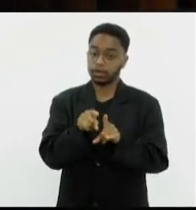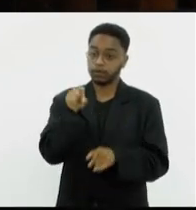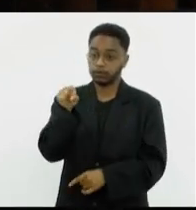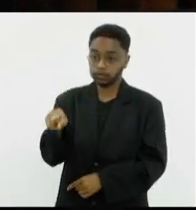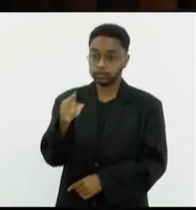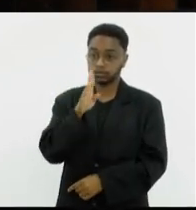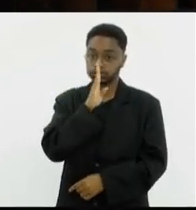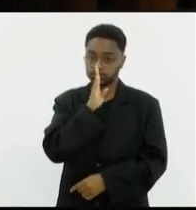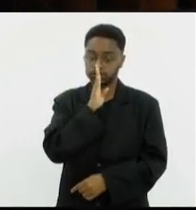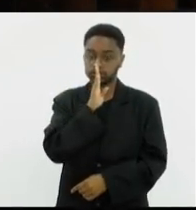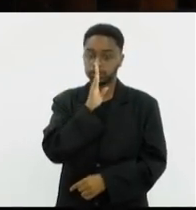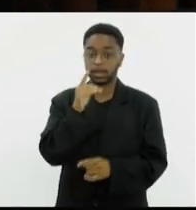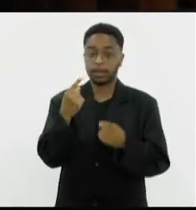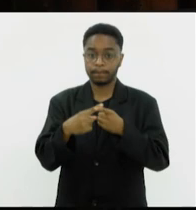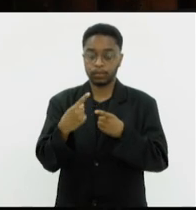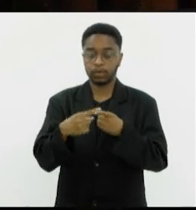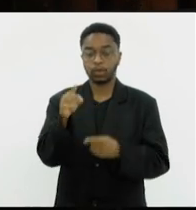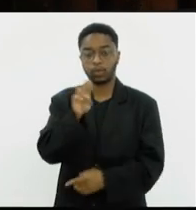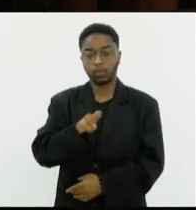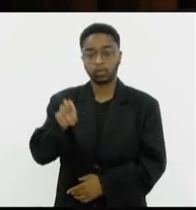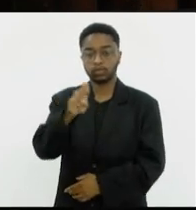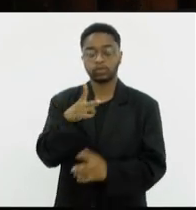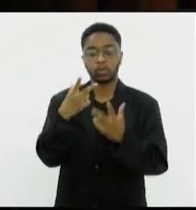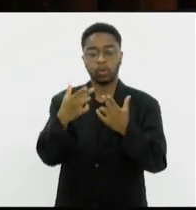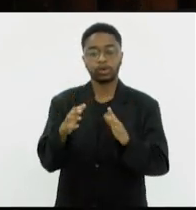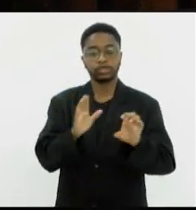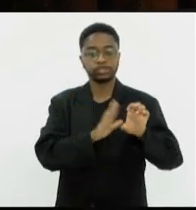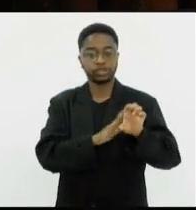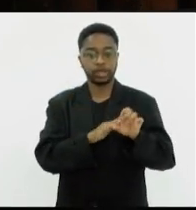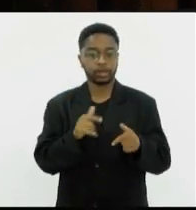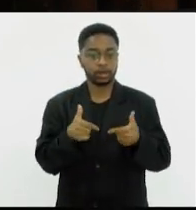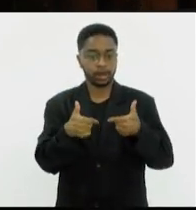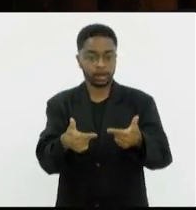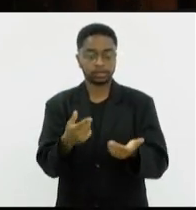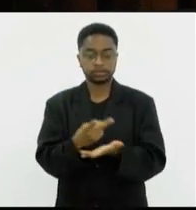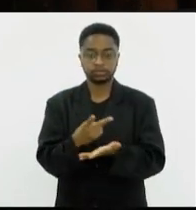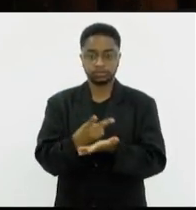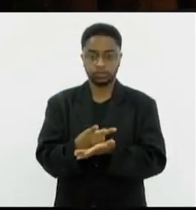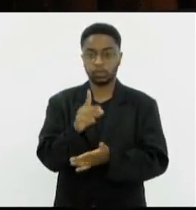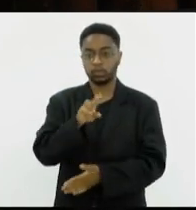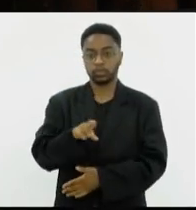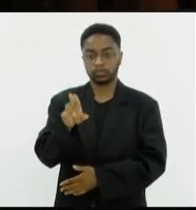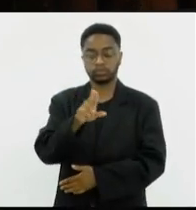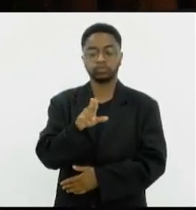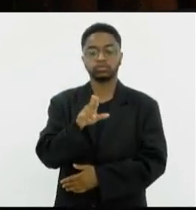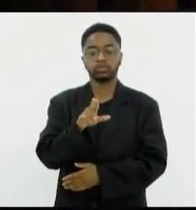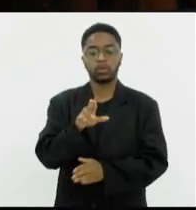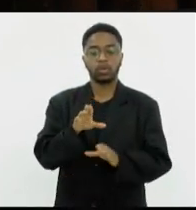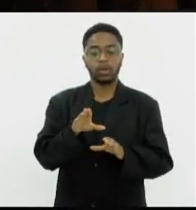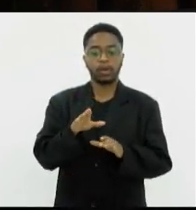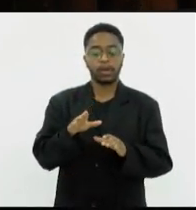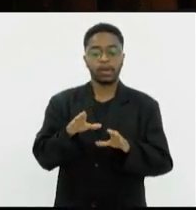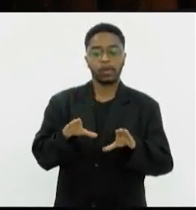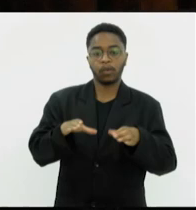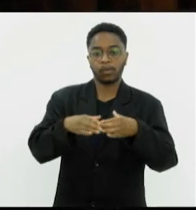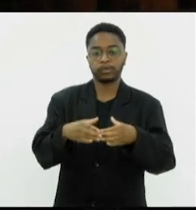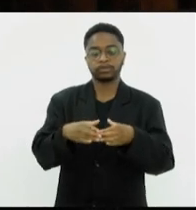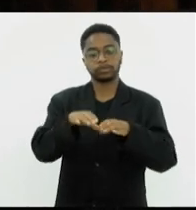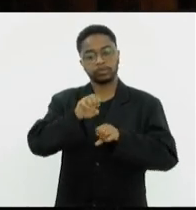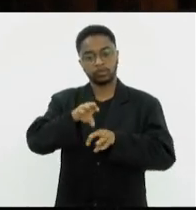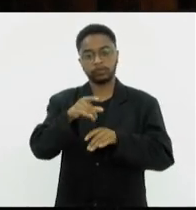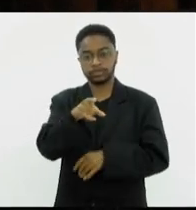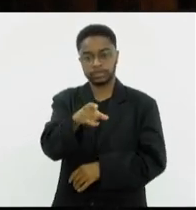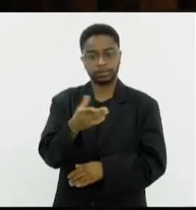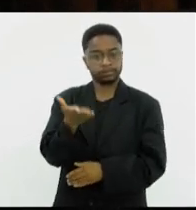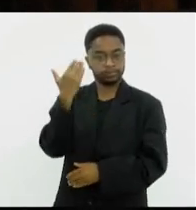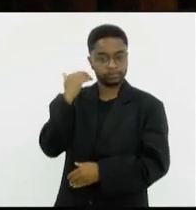se silenciou porque utilizou, como a esquerda bem faz, todo o aparato da Comissão de Educação, que estava nas garras de Vossa Excelência esse